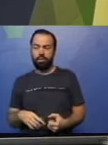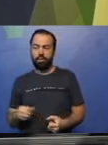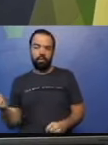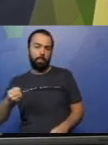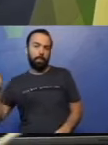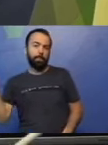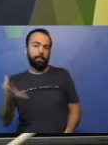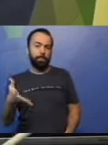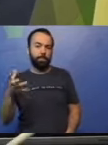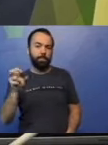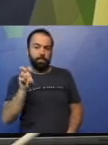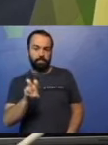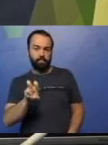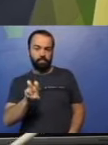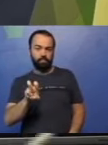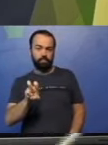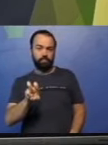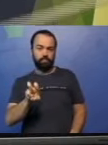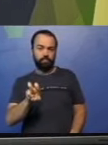Joguei o dado, saiu 5.